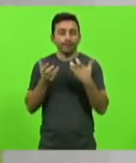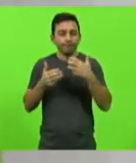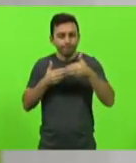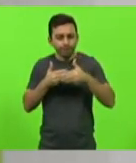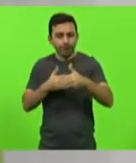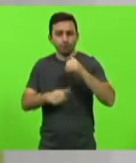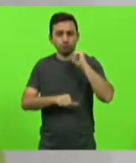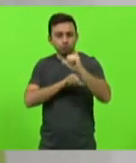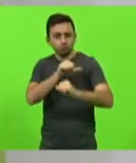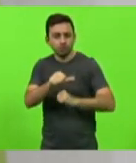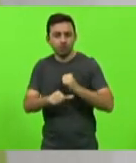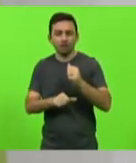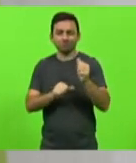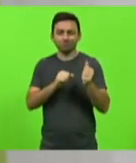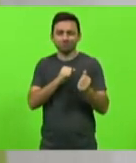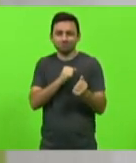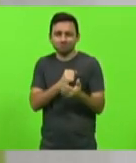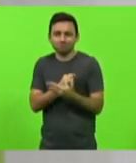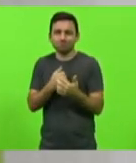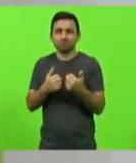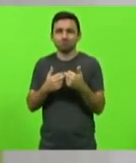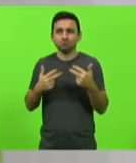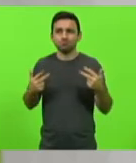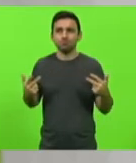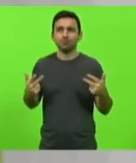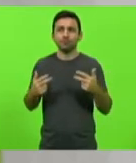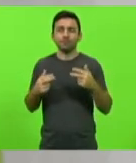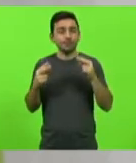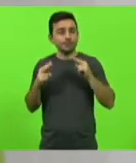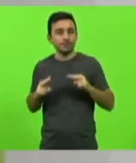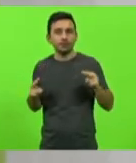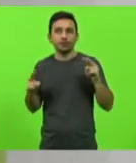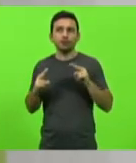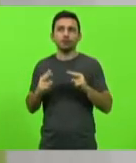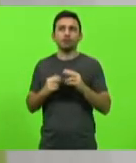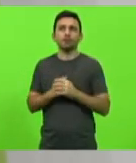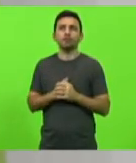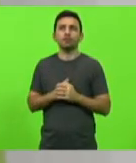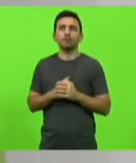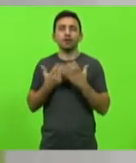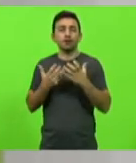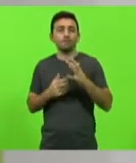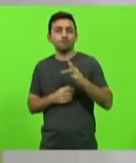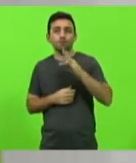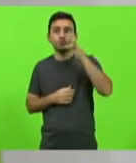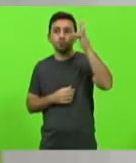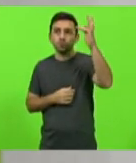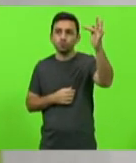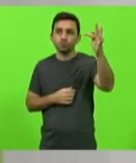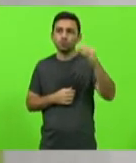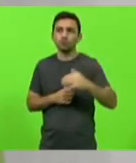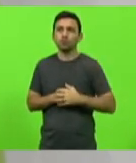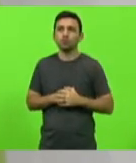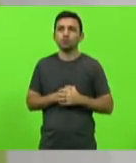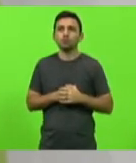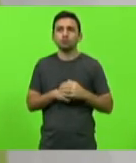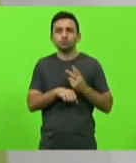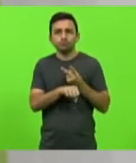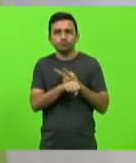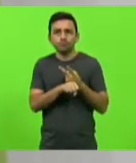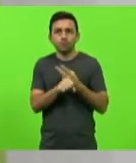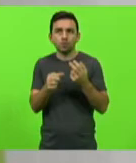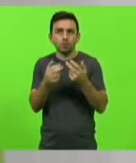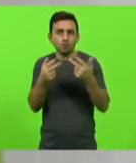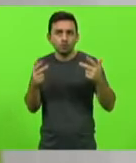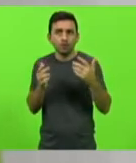combate à corrupção, de visão para frente, para buscar grandes projetos